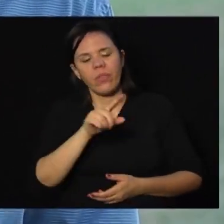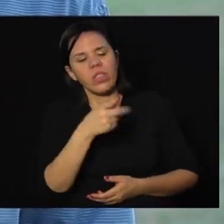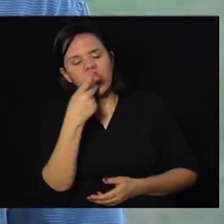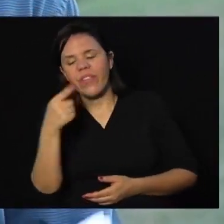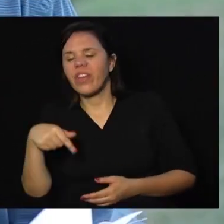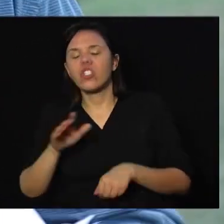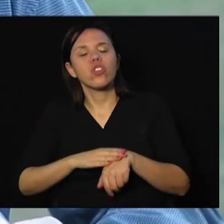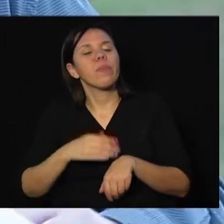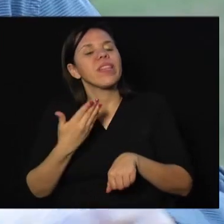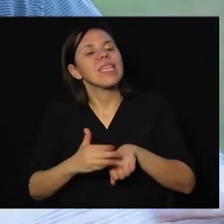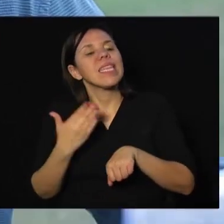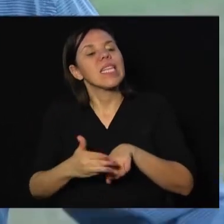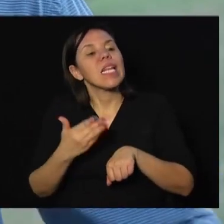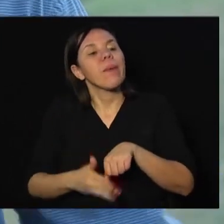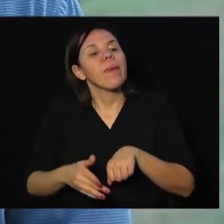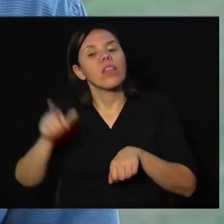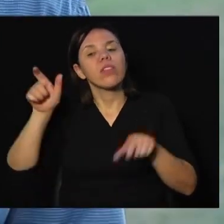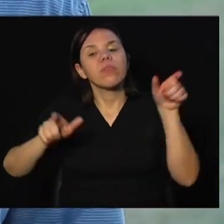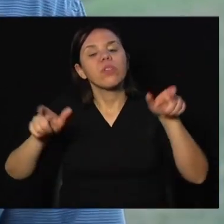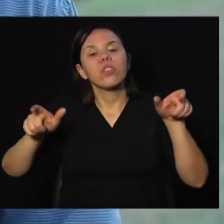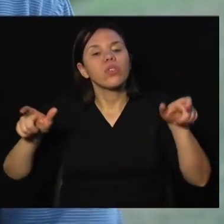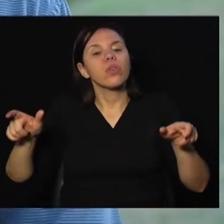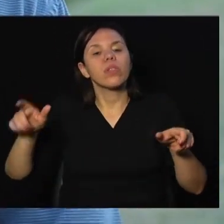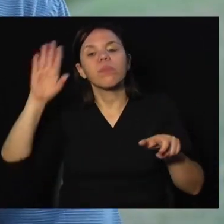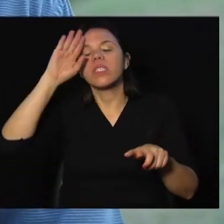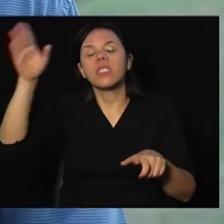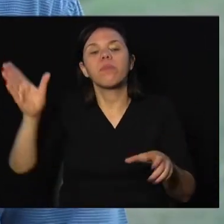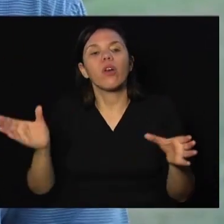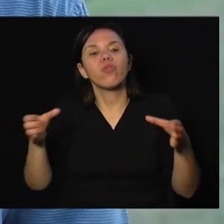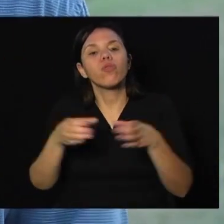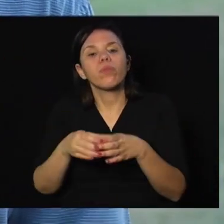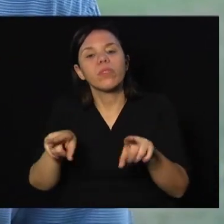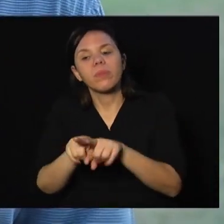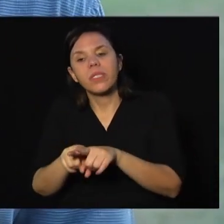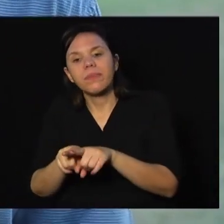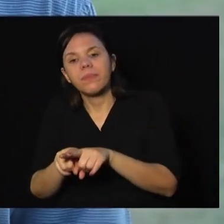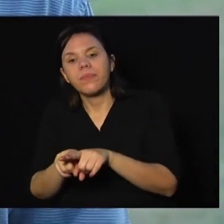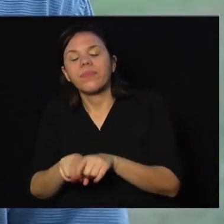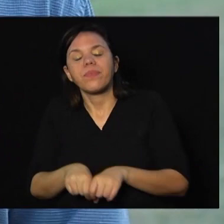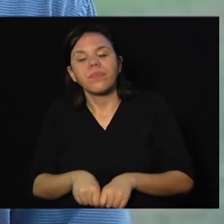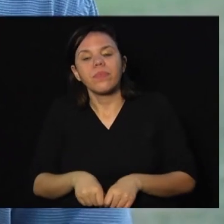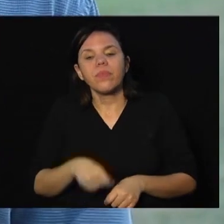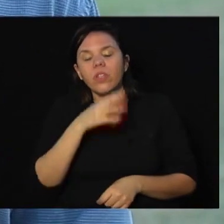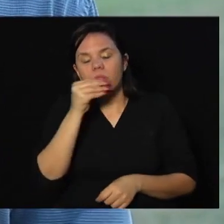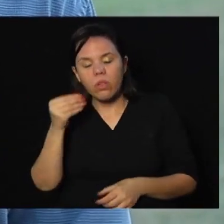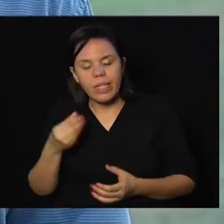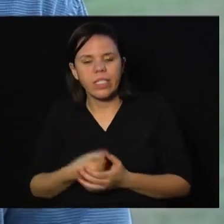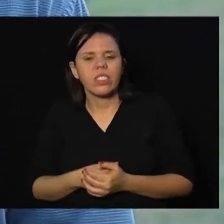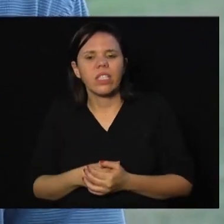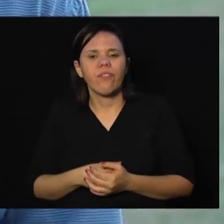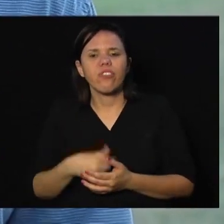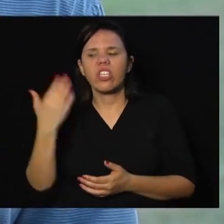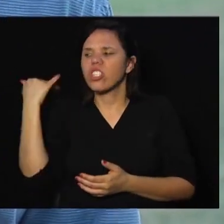sobre treinamento dos titulares com os juniores, e aí eu estou lembrando agora, você já deu uma entrevista falando que você treinava